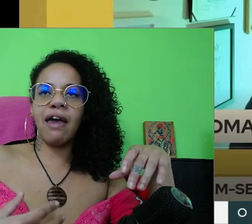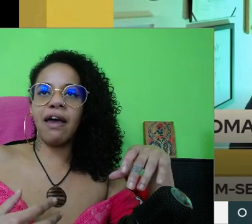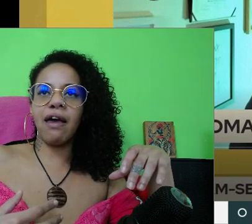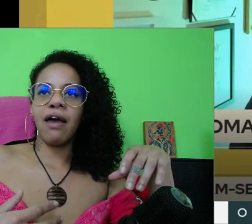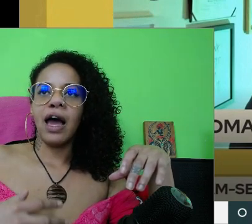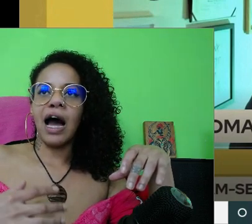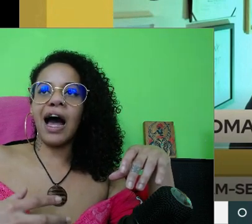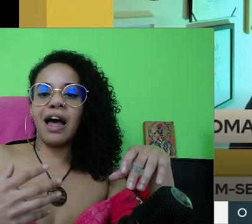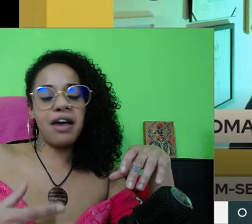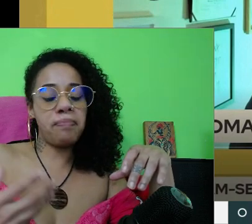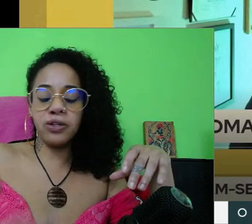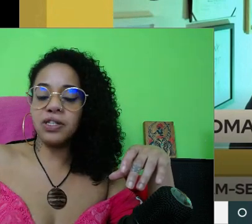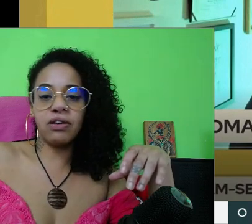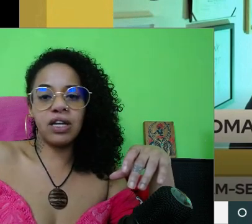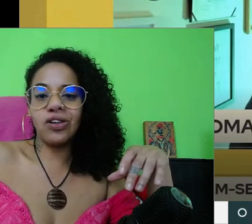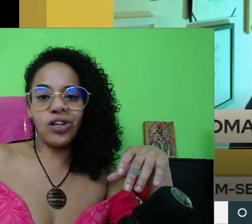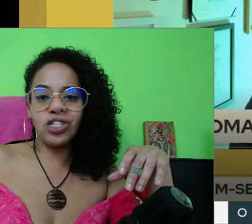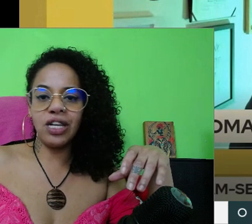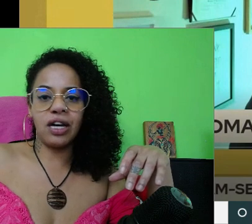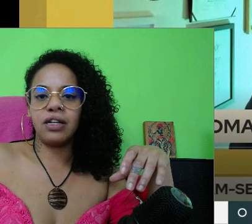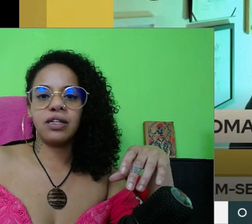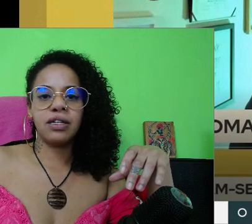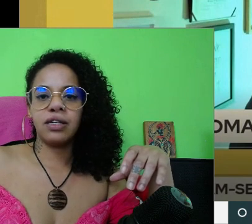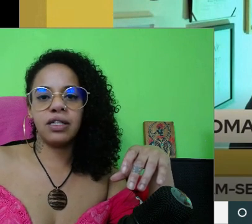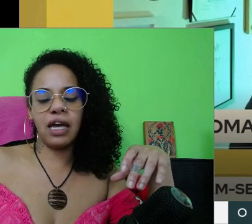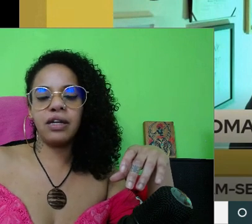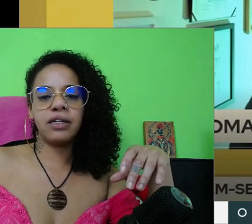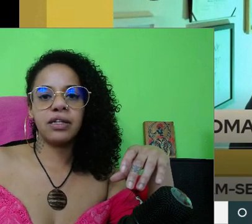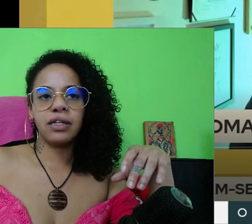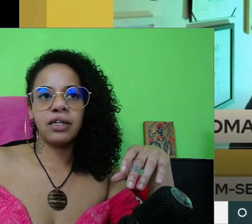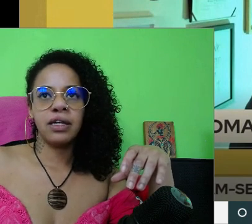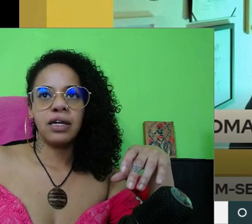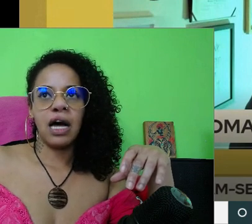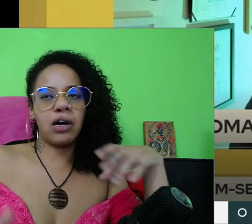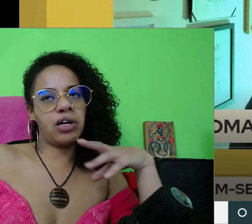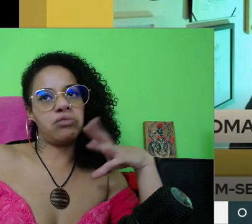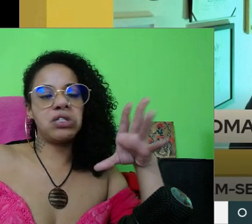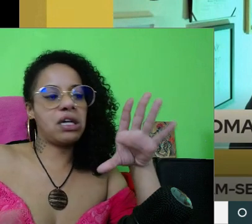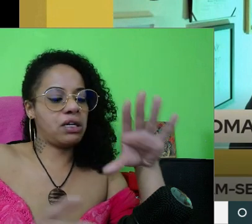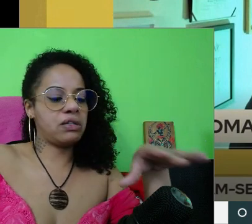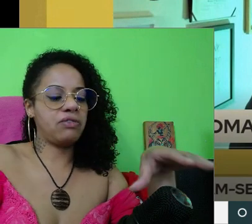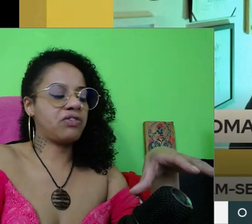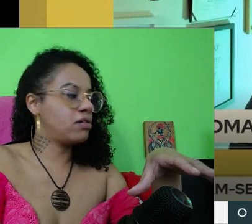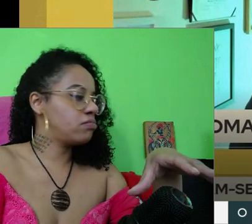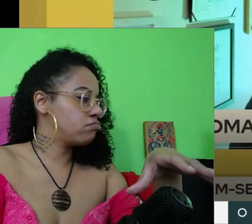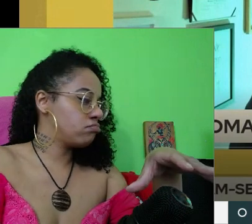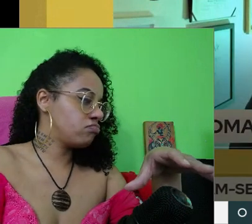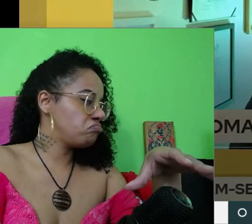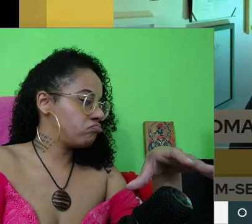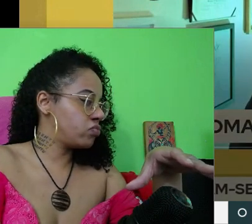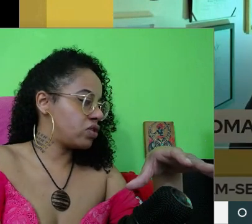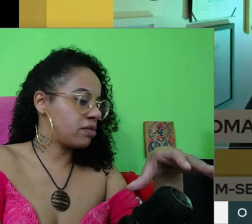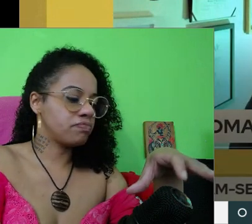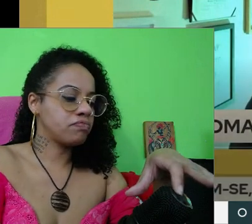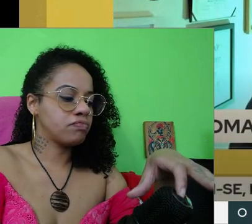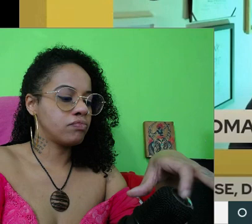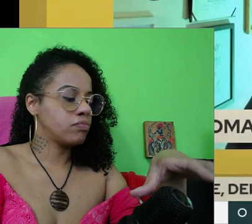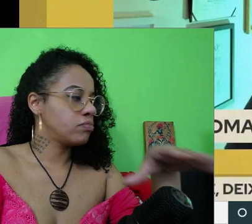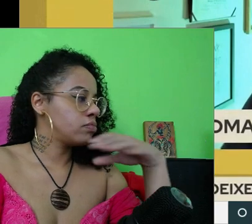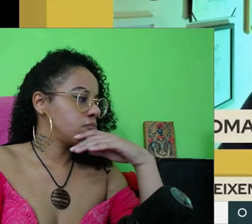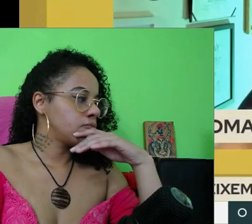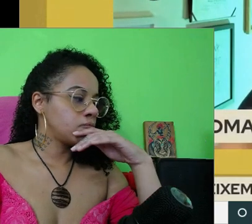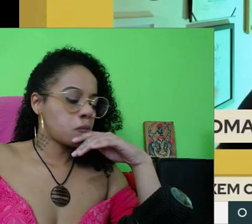é a reprodução da ideologia né agora não sei assim fiquei não